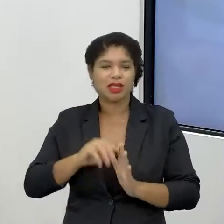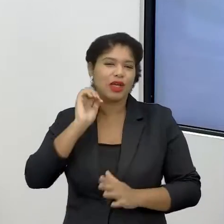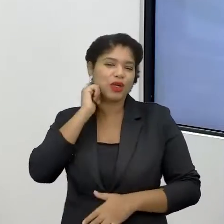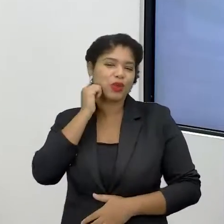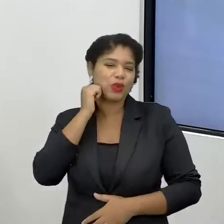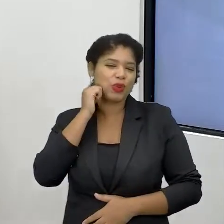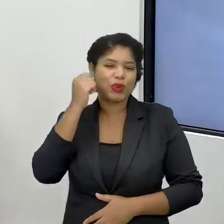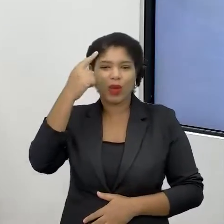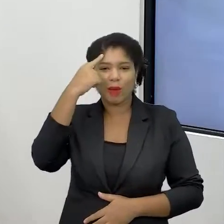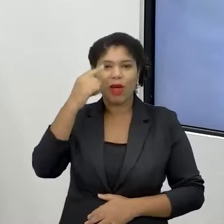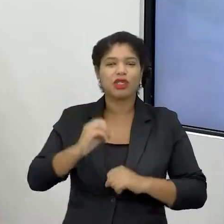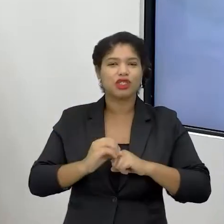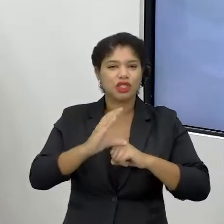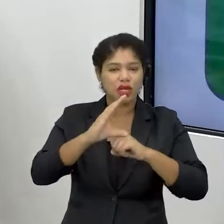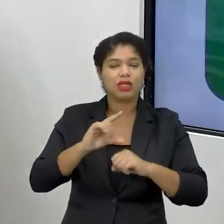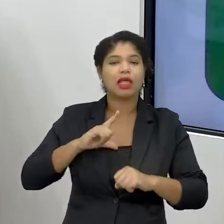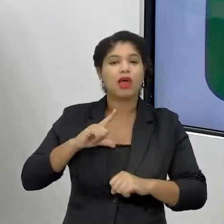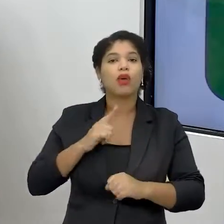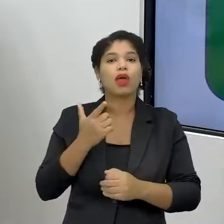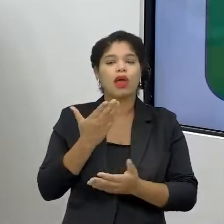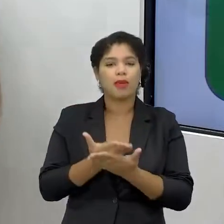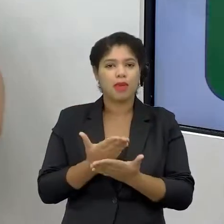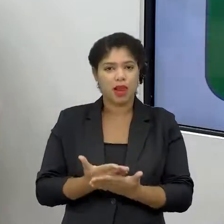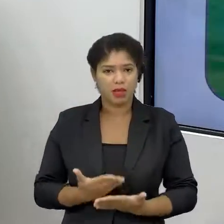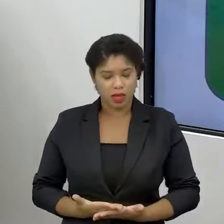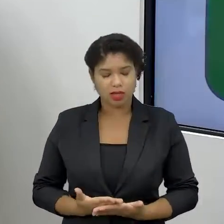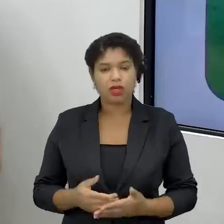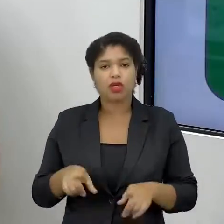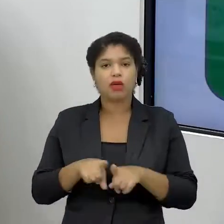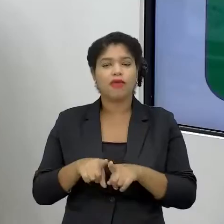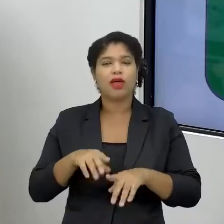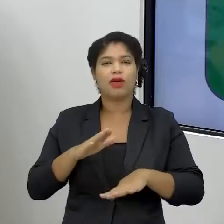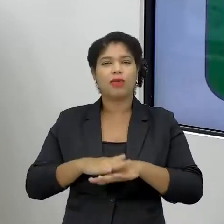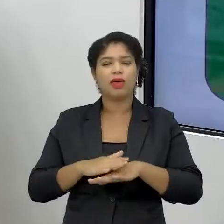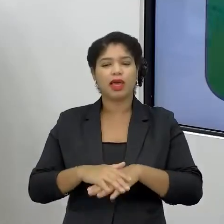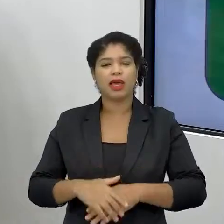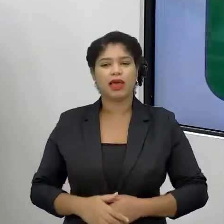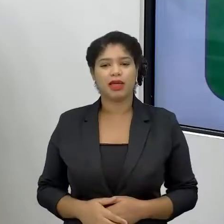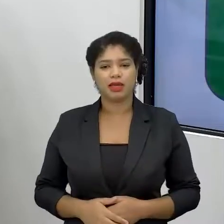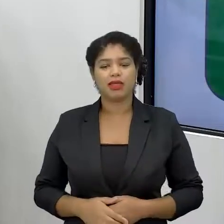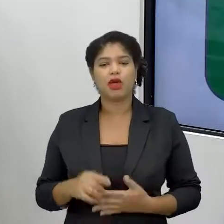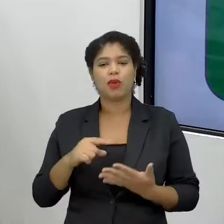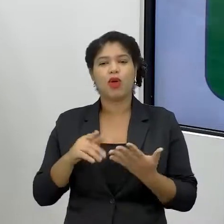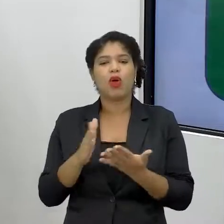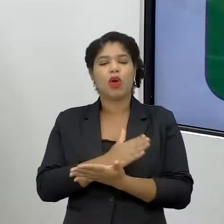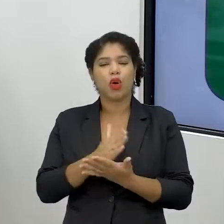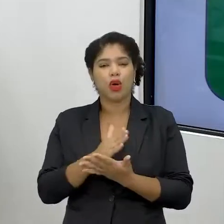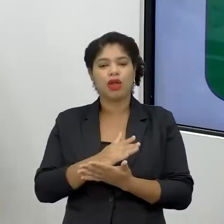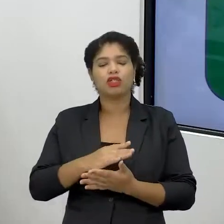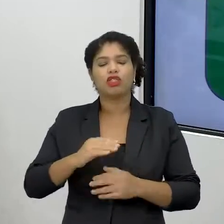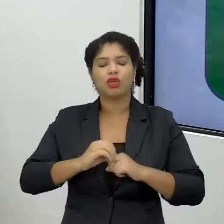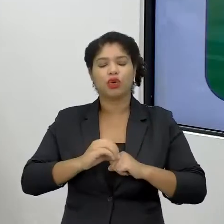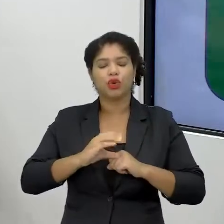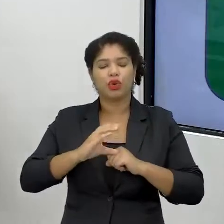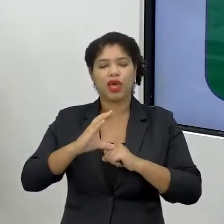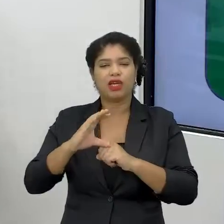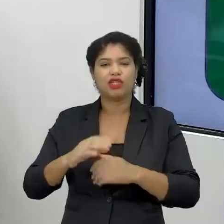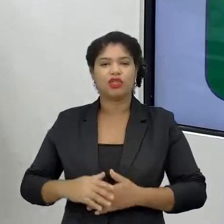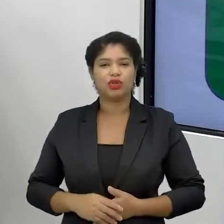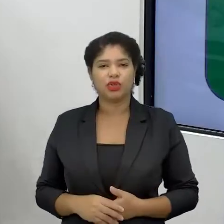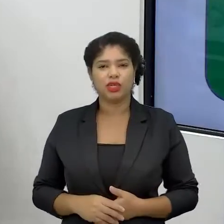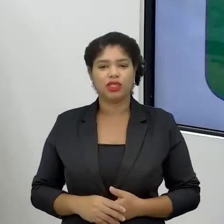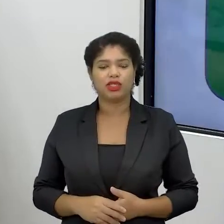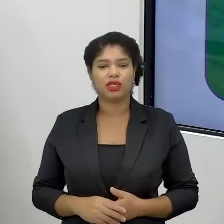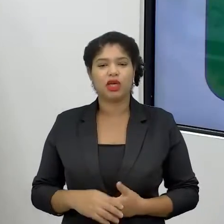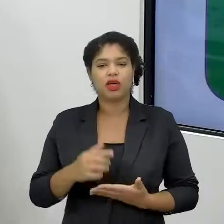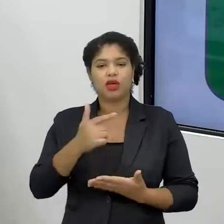processos criativos, então lá tem as habilidades e as habilidades específicas da nossa área de conhecimento, tá? Então, se vocês quiserem